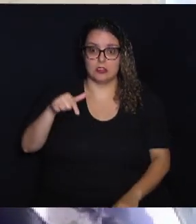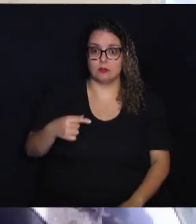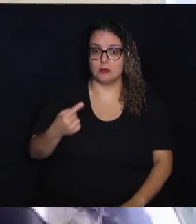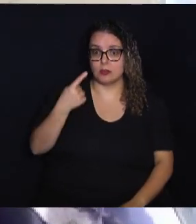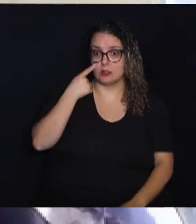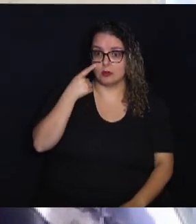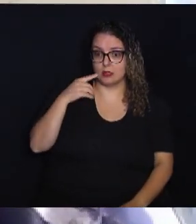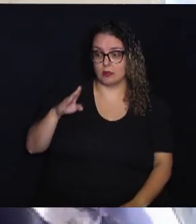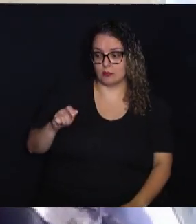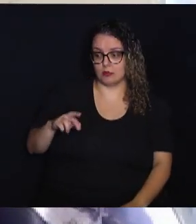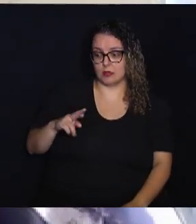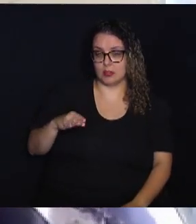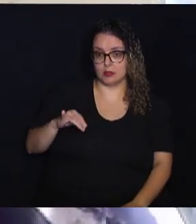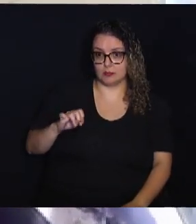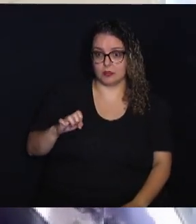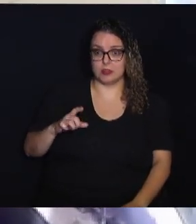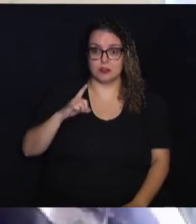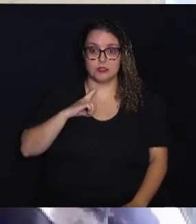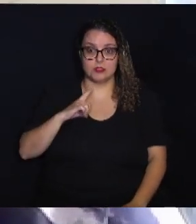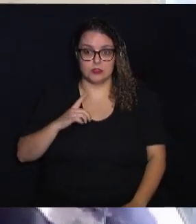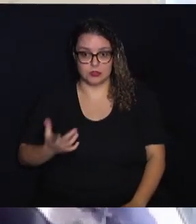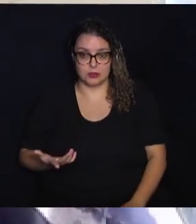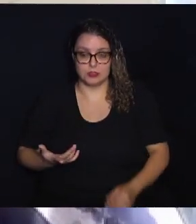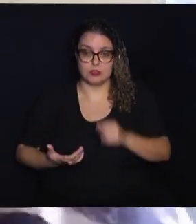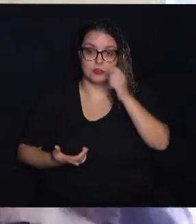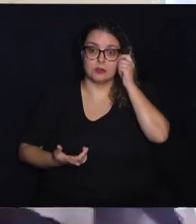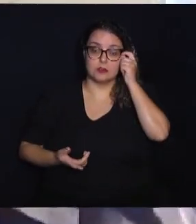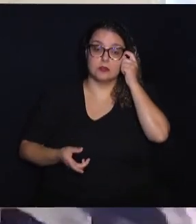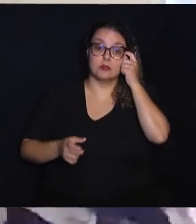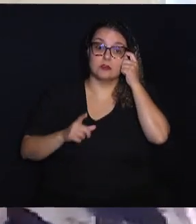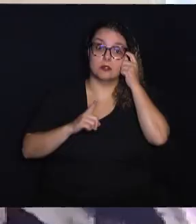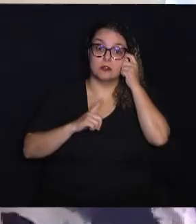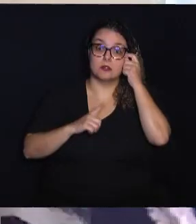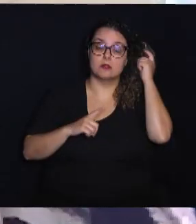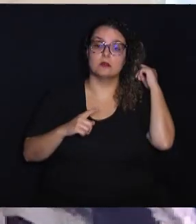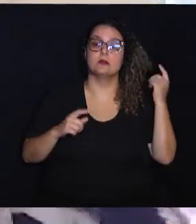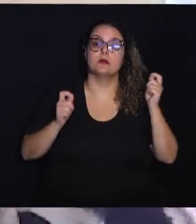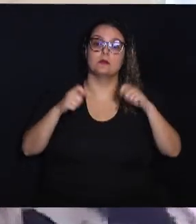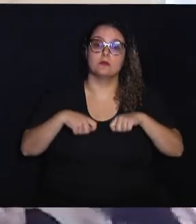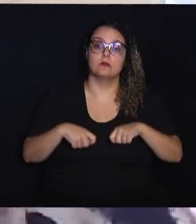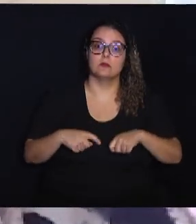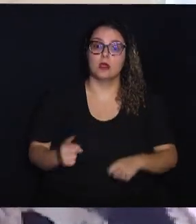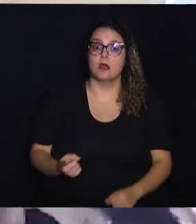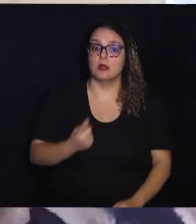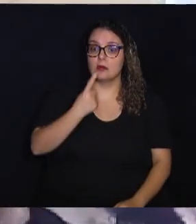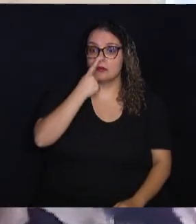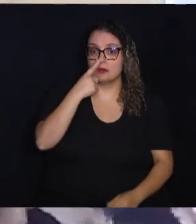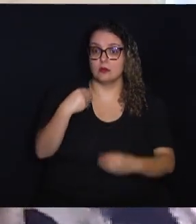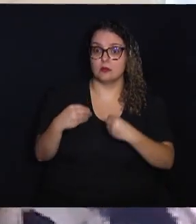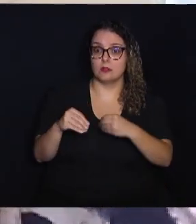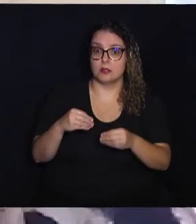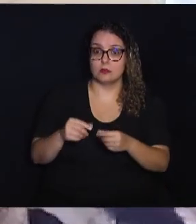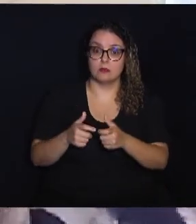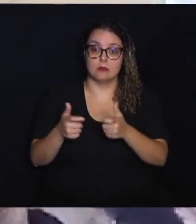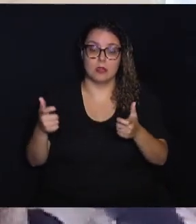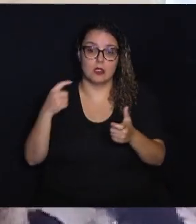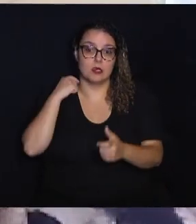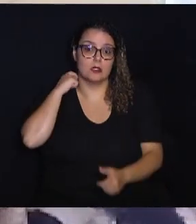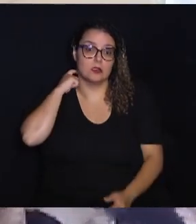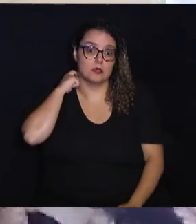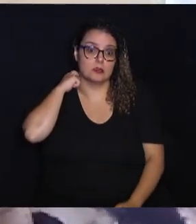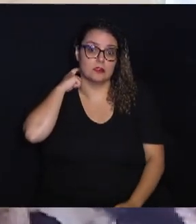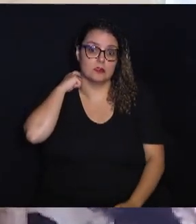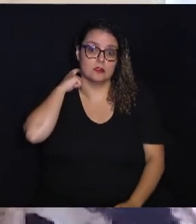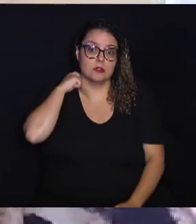nós observamos que a Barbie tinha uma capacidade de se ligar, né, uma afinidade aos plásticos